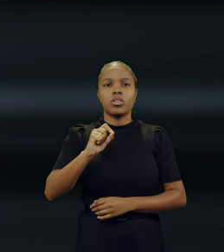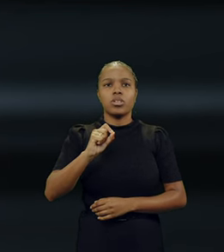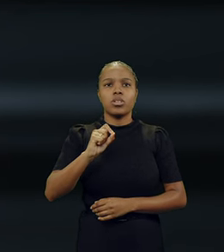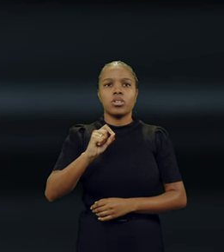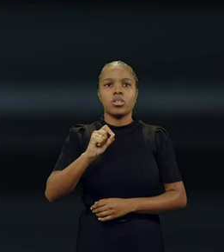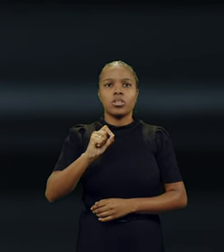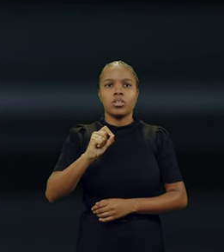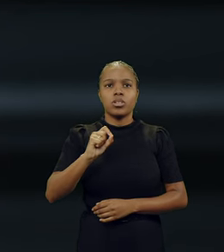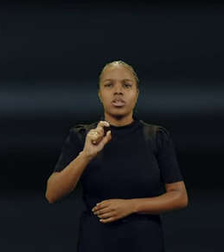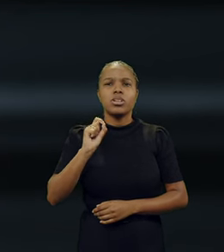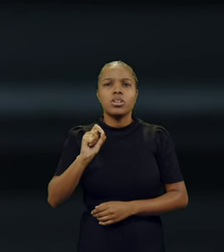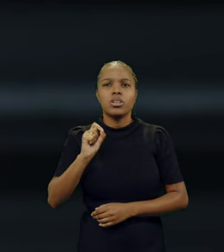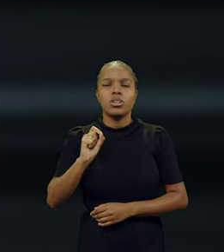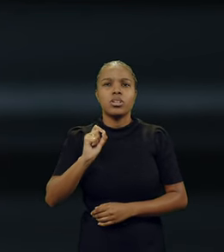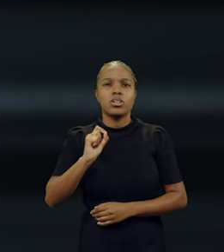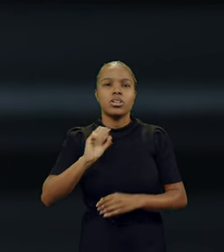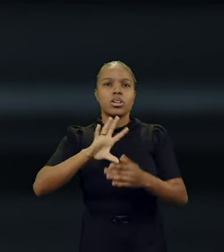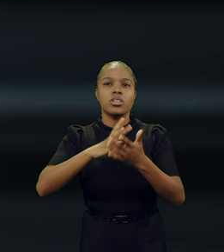Hã?